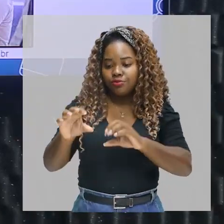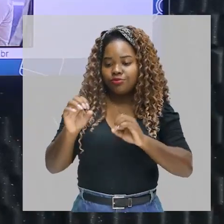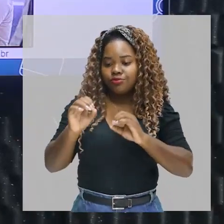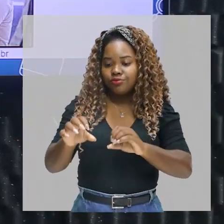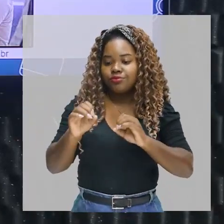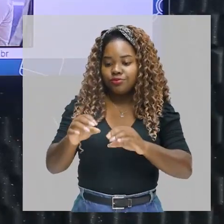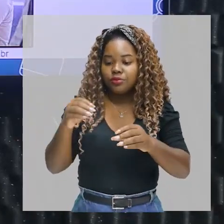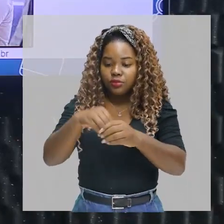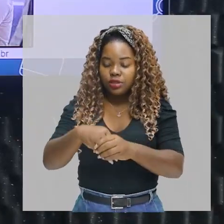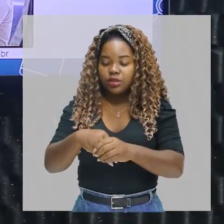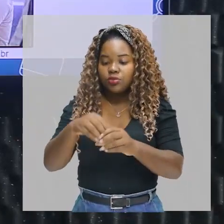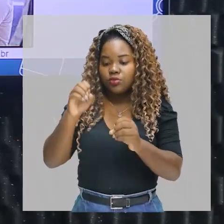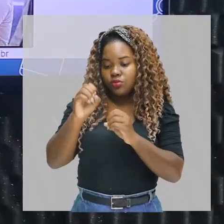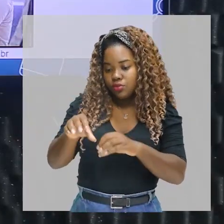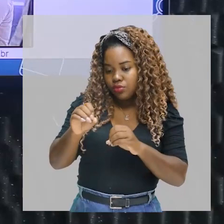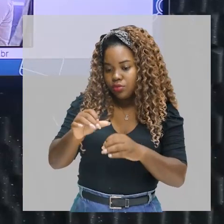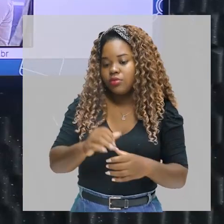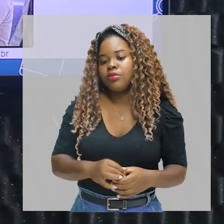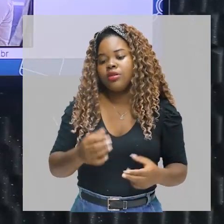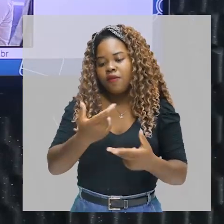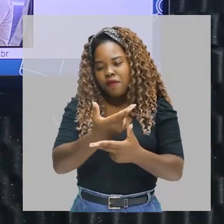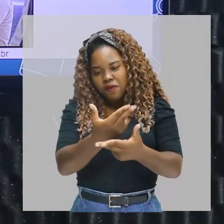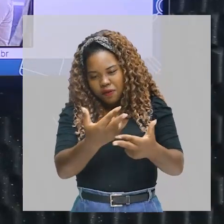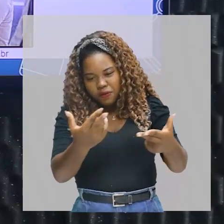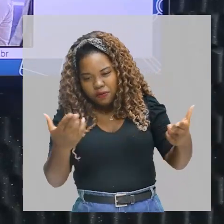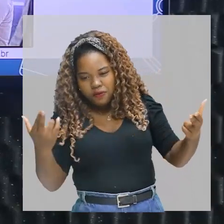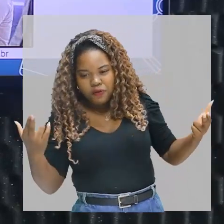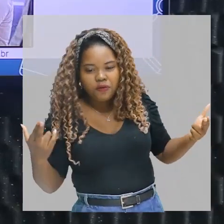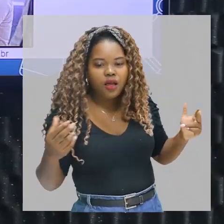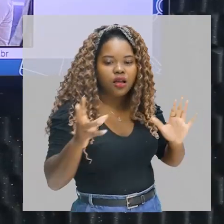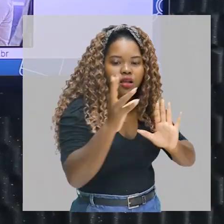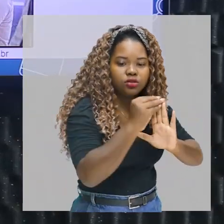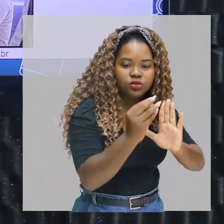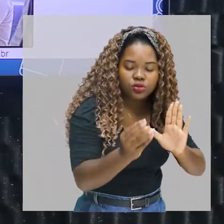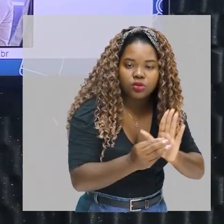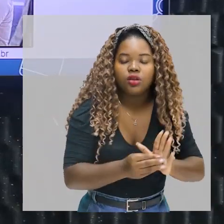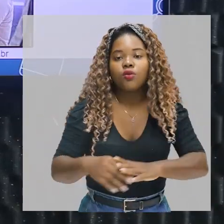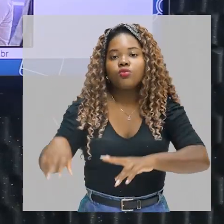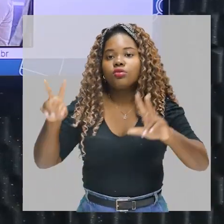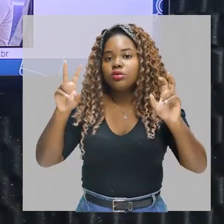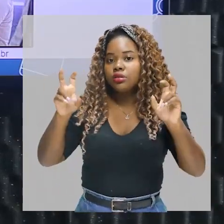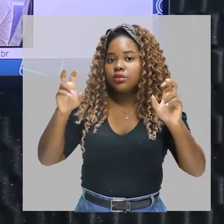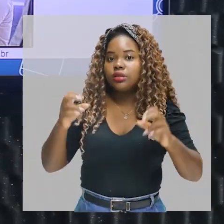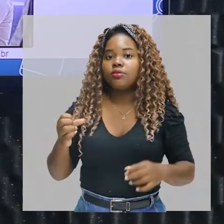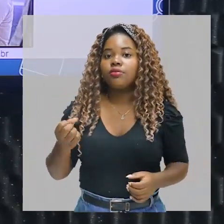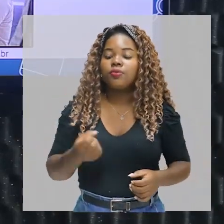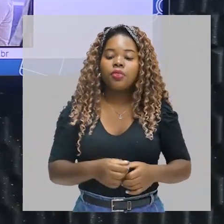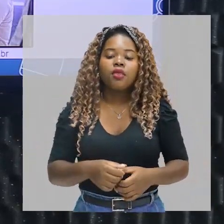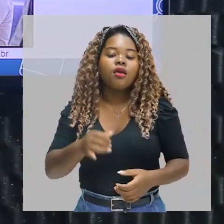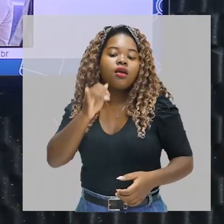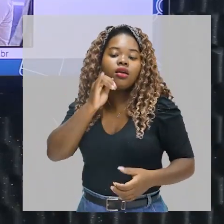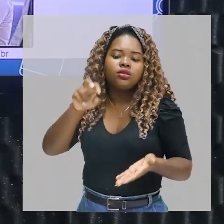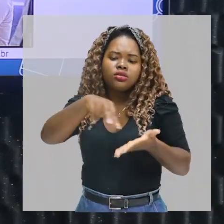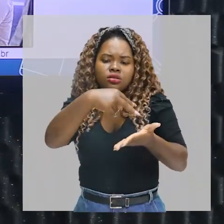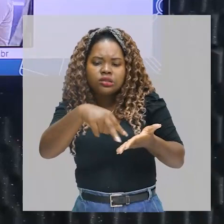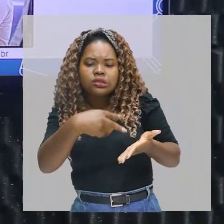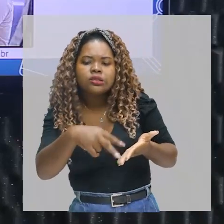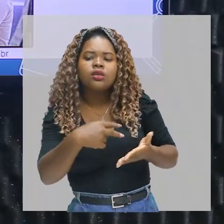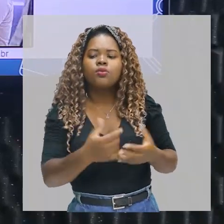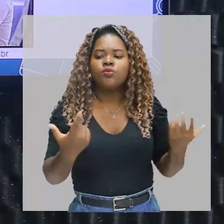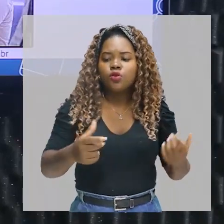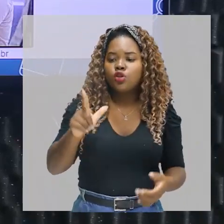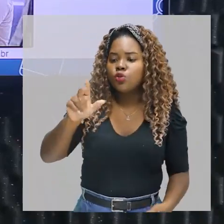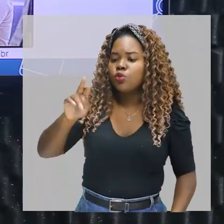escolar, ela trabalha várias unidades temáticas. Vamos lá, dança,